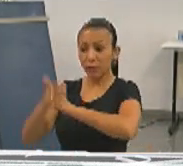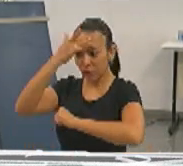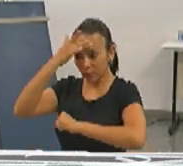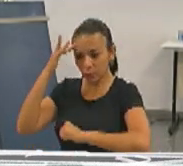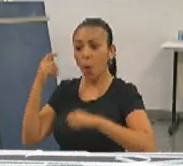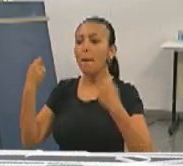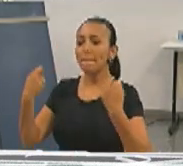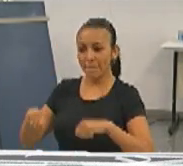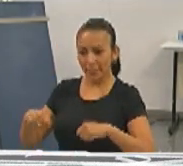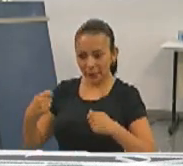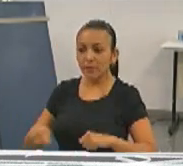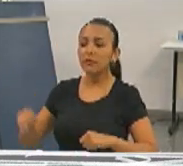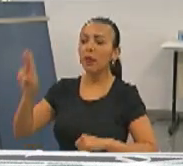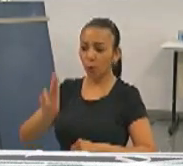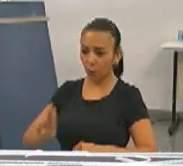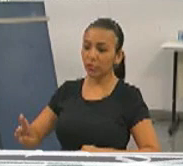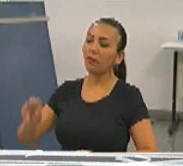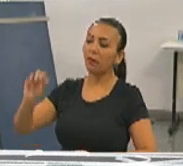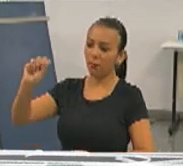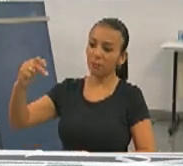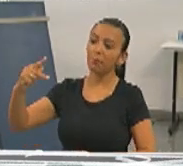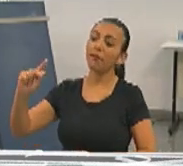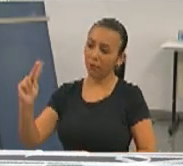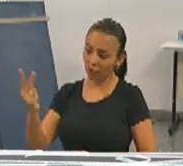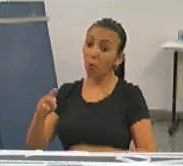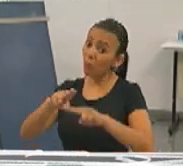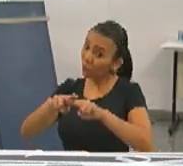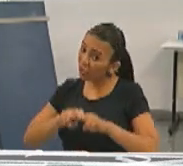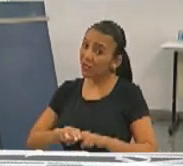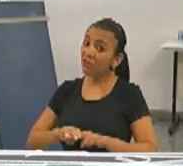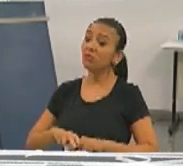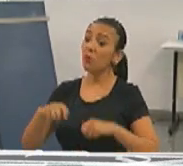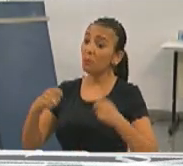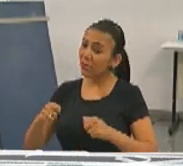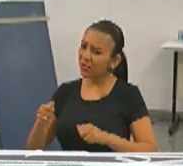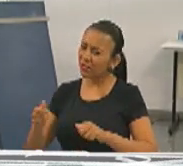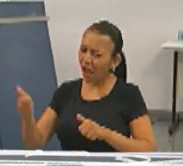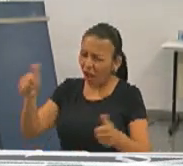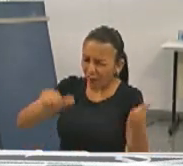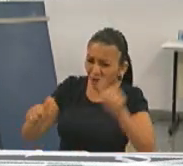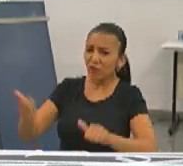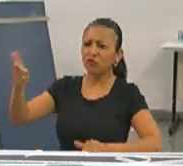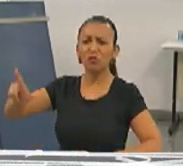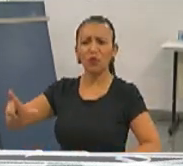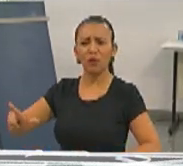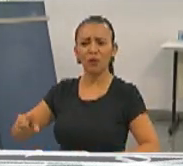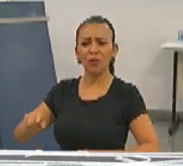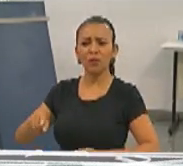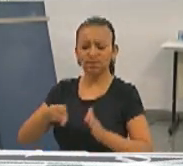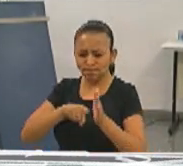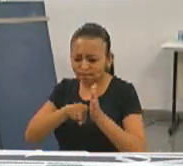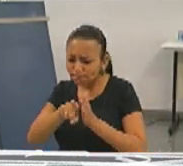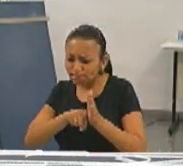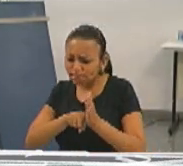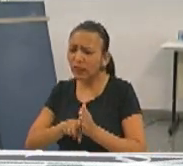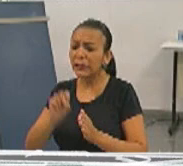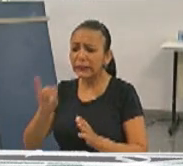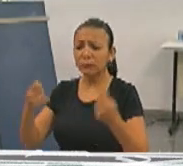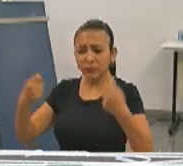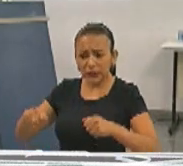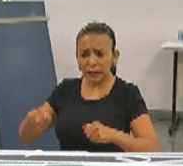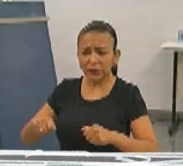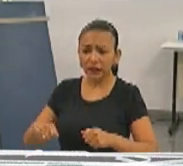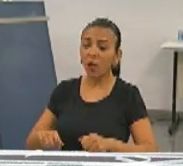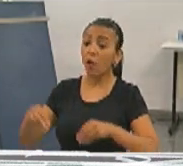precisamos usar a APH. Então, por isso, nós precisamos reavaliar, sim, se houver necessidade, e quem não estiver fazendo